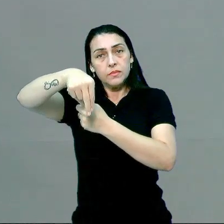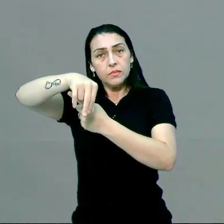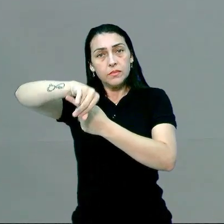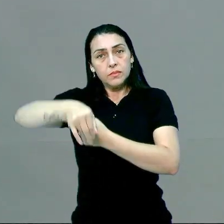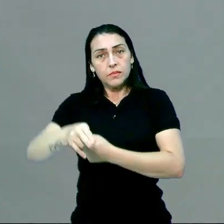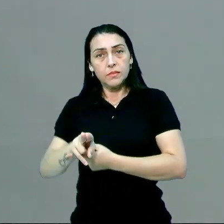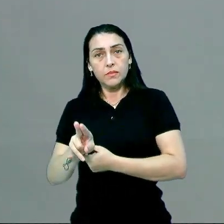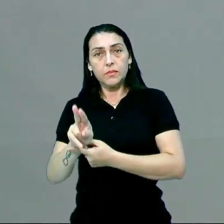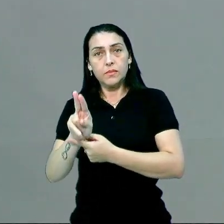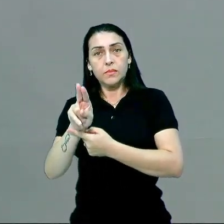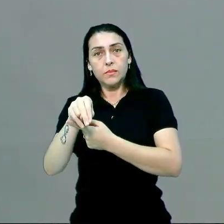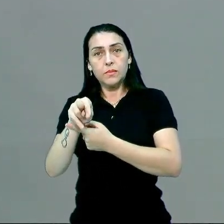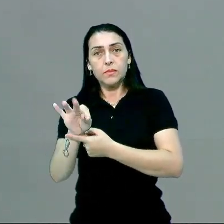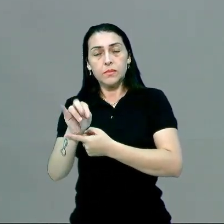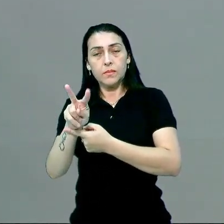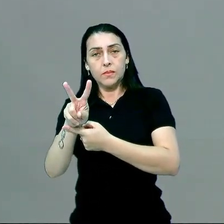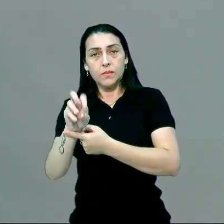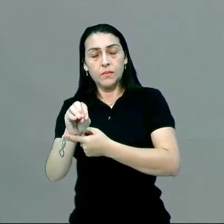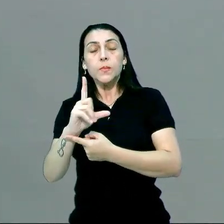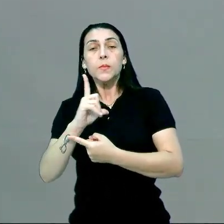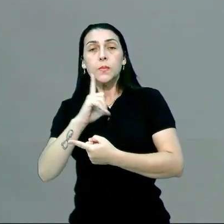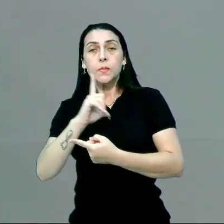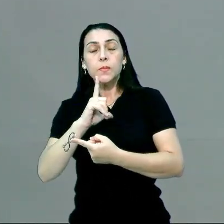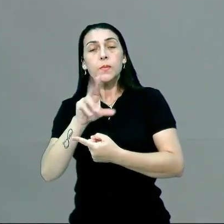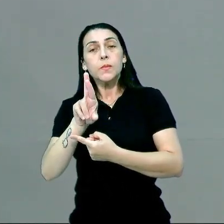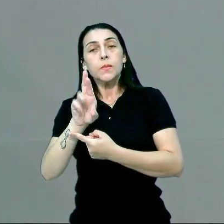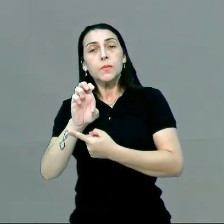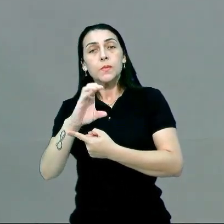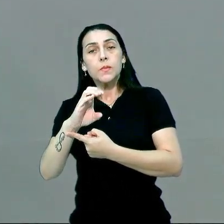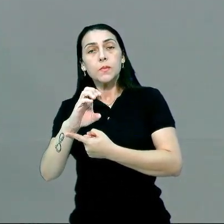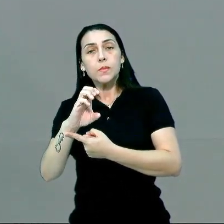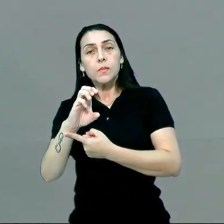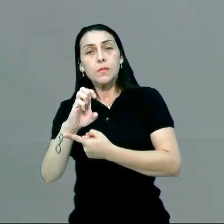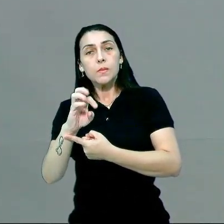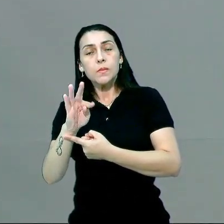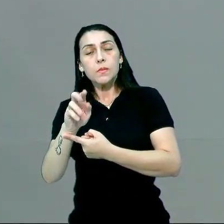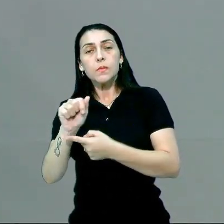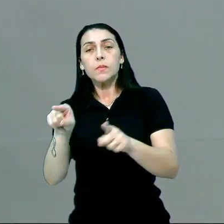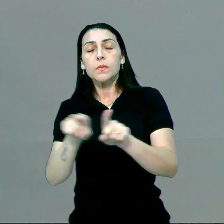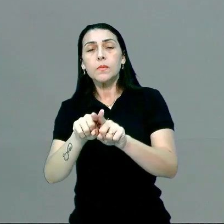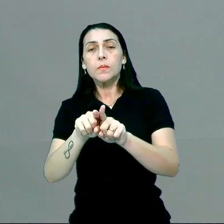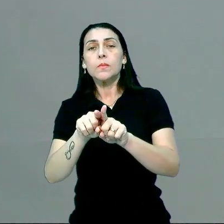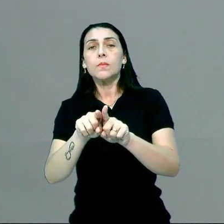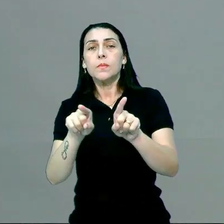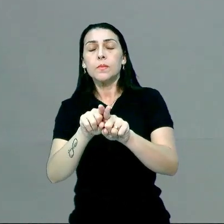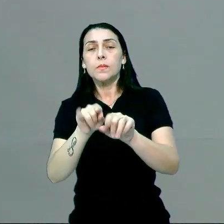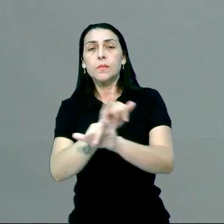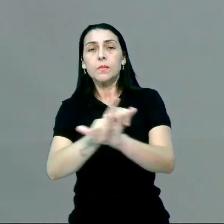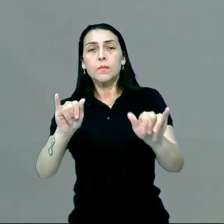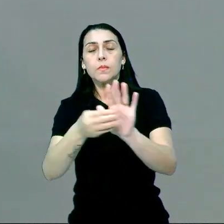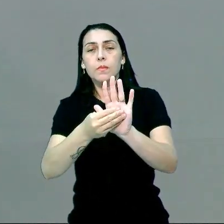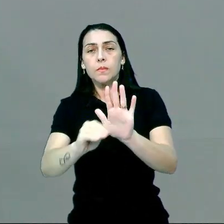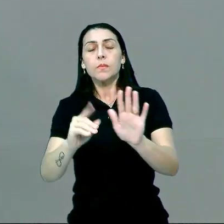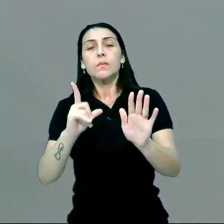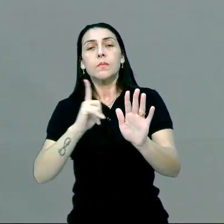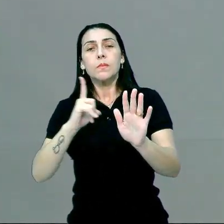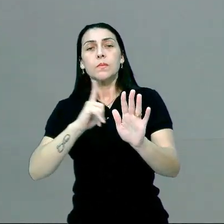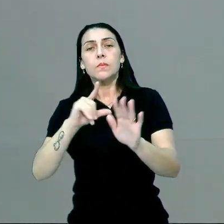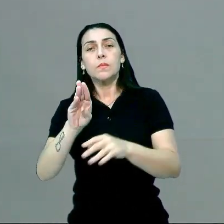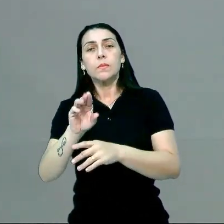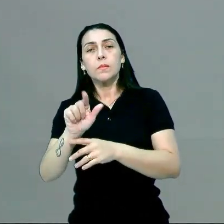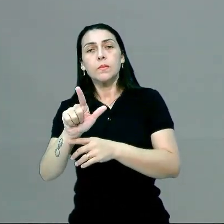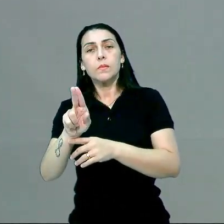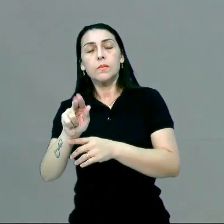texto injuntivo. E aí nós temos aí não só as receitas, como também os anúncios publicitários, nós temos as bulas